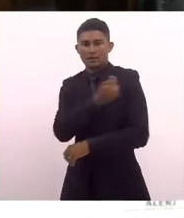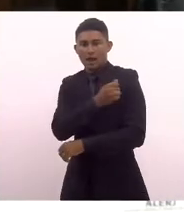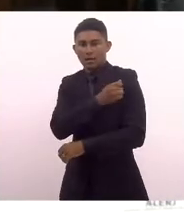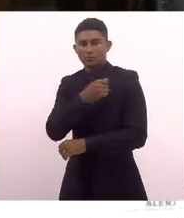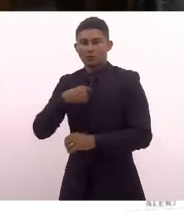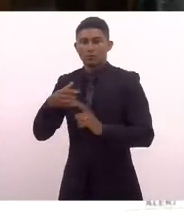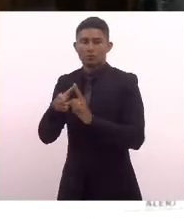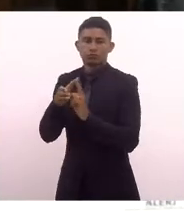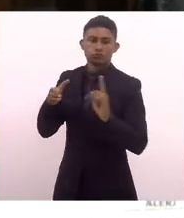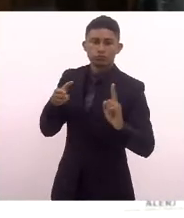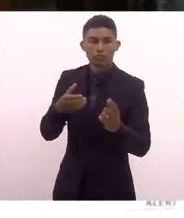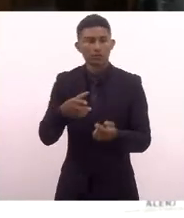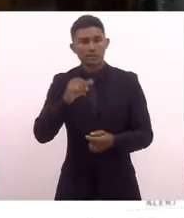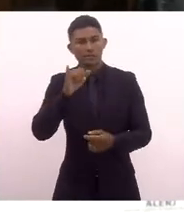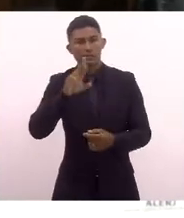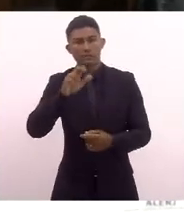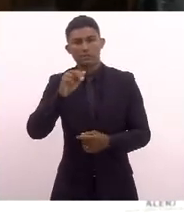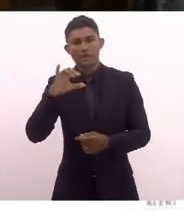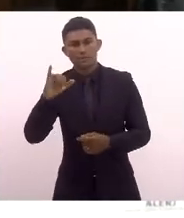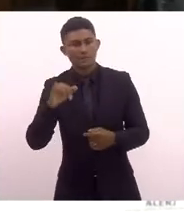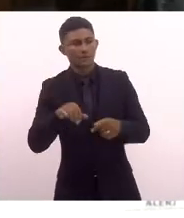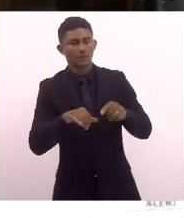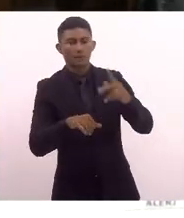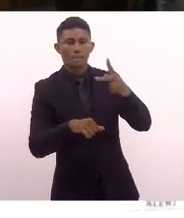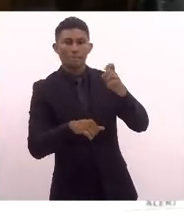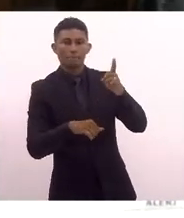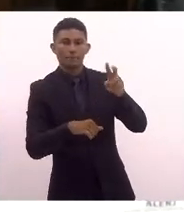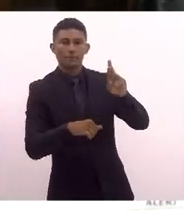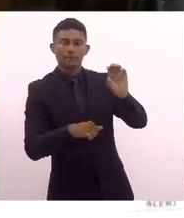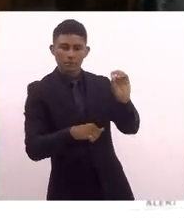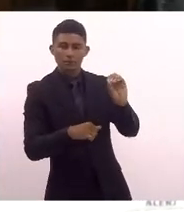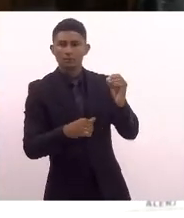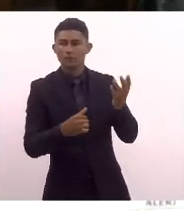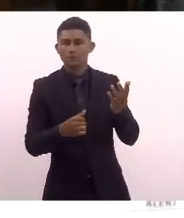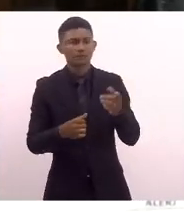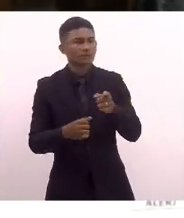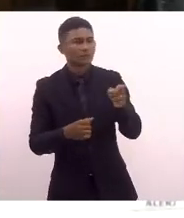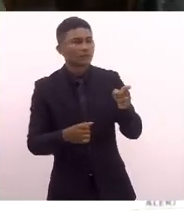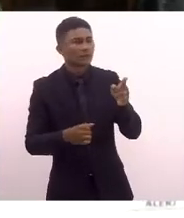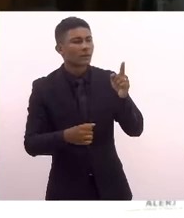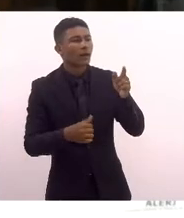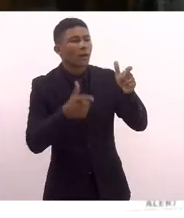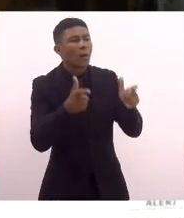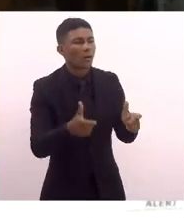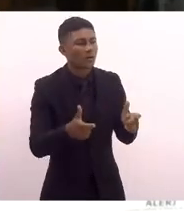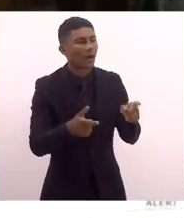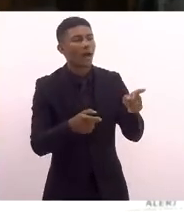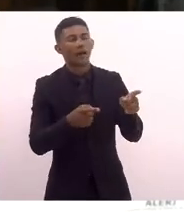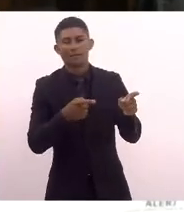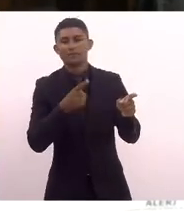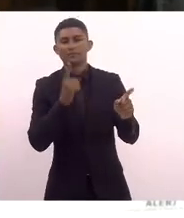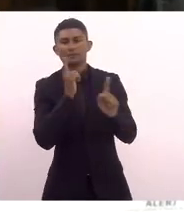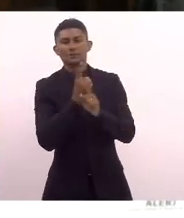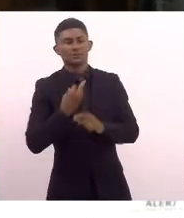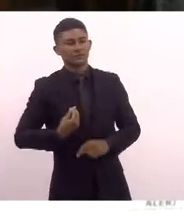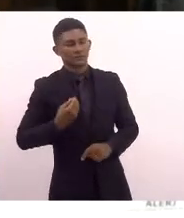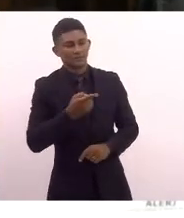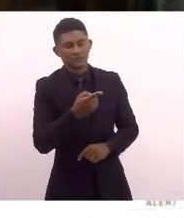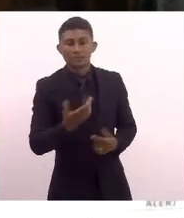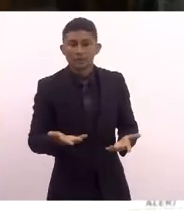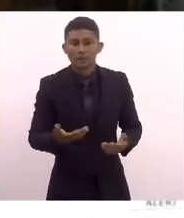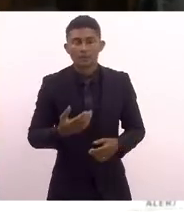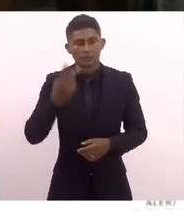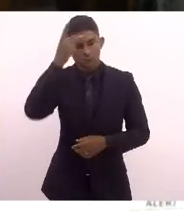com o Pedro, né, que foram pessoas que me reconheceram, não sei, cadê o Pedro agora? Ah, ele aqui. Né, que foram pessoas que me